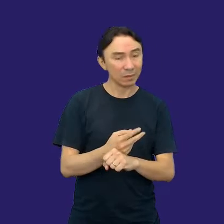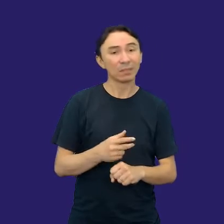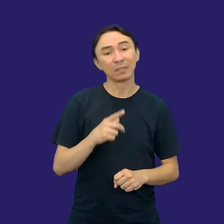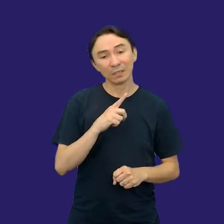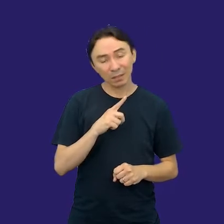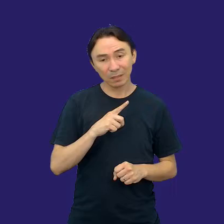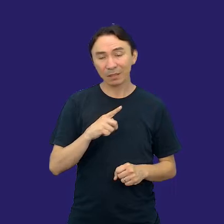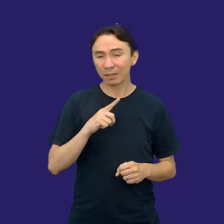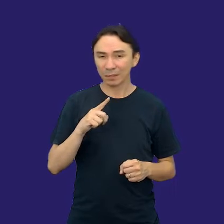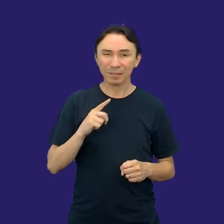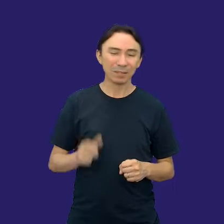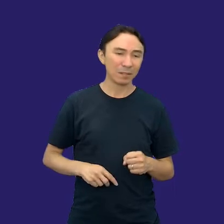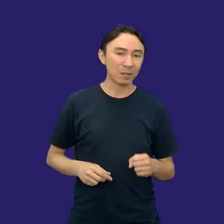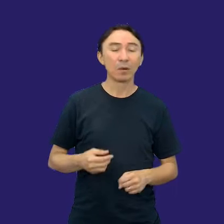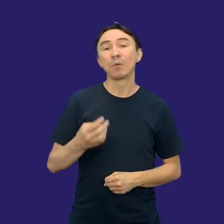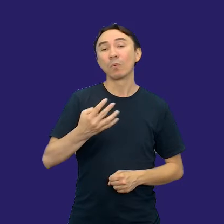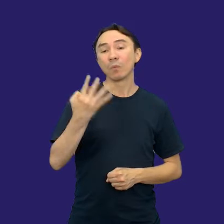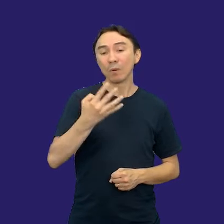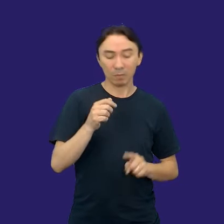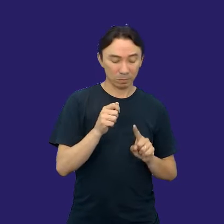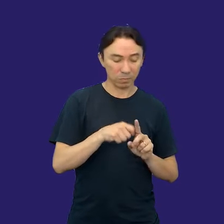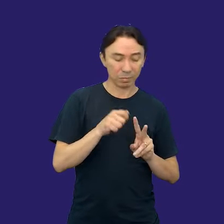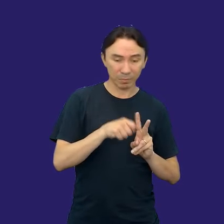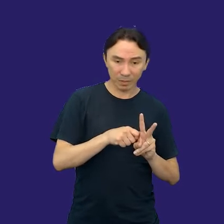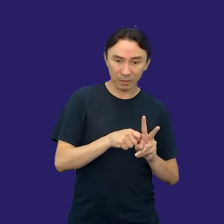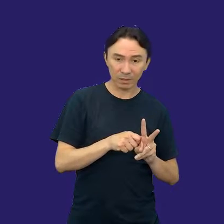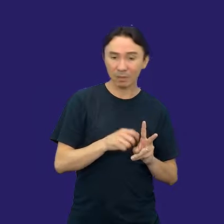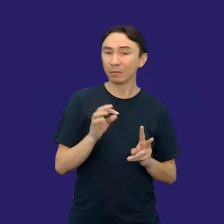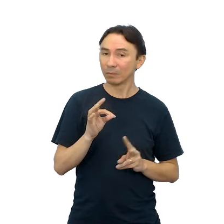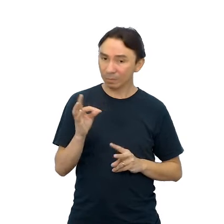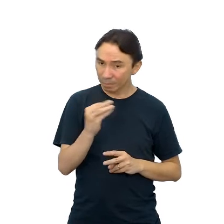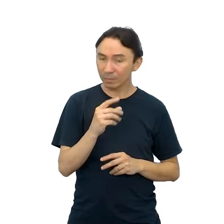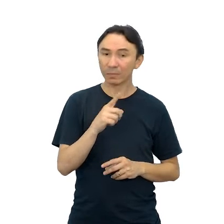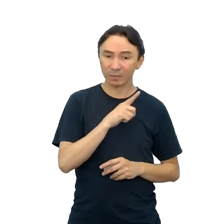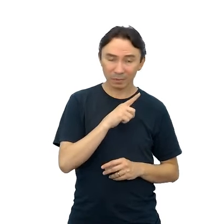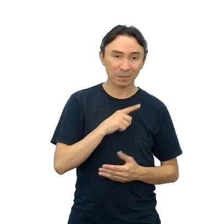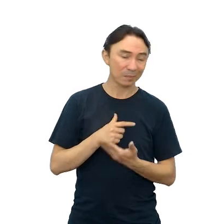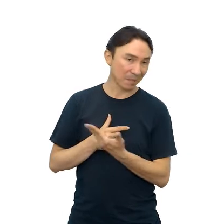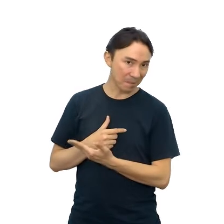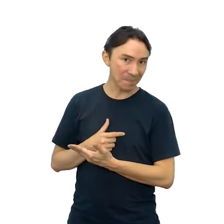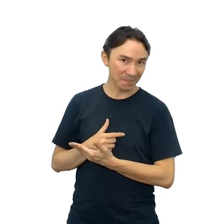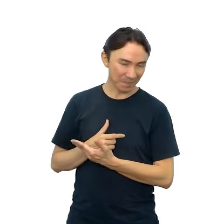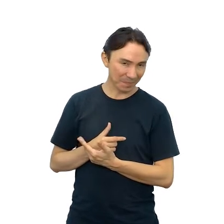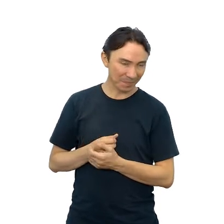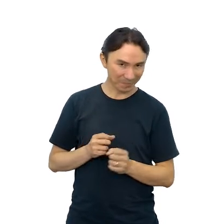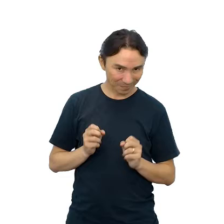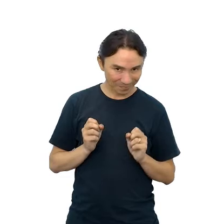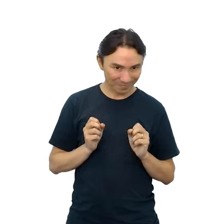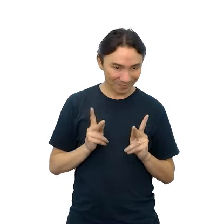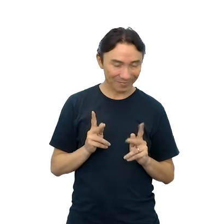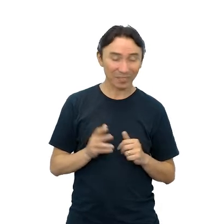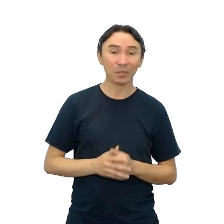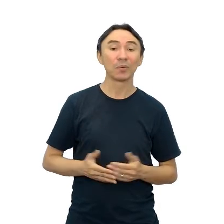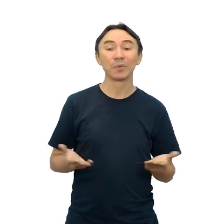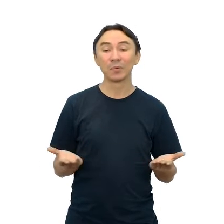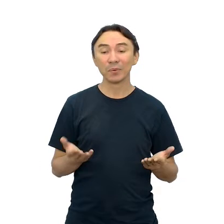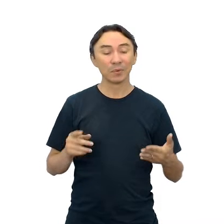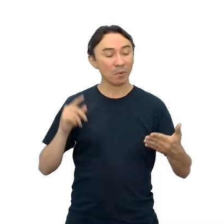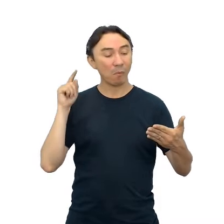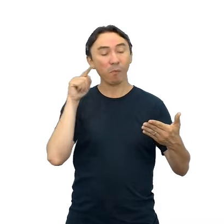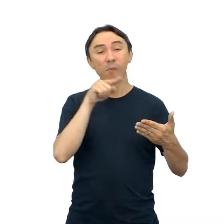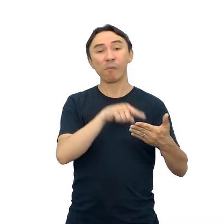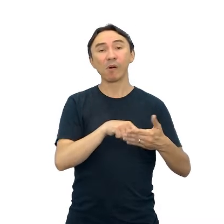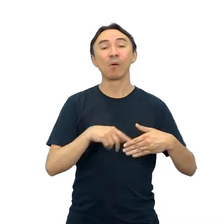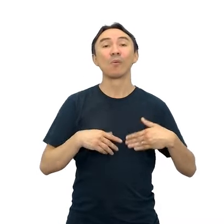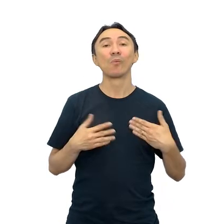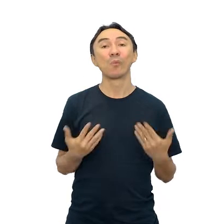todo elencado aí no roteiro formativo de vocês. Bom, o objetivo de hoje, né, o que